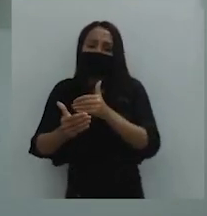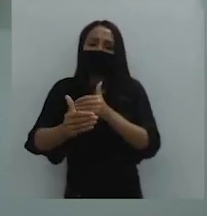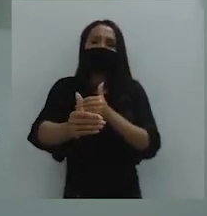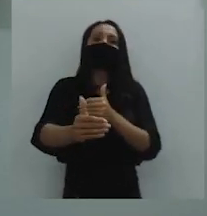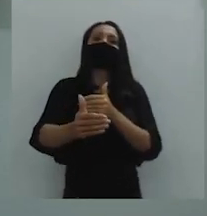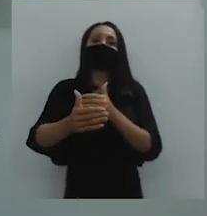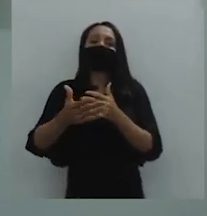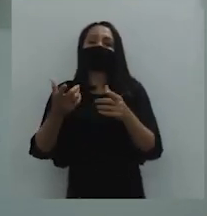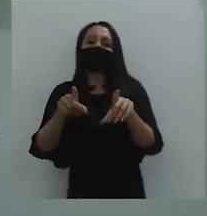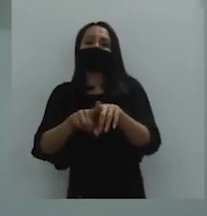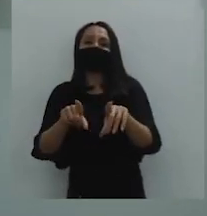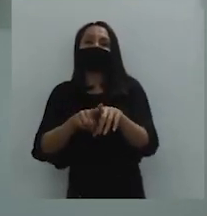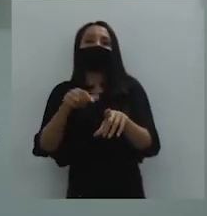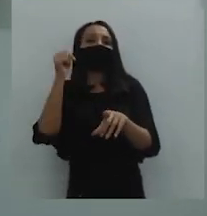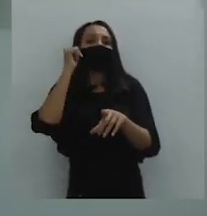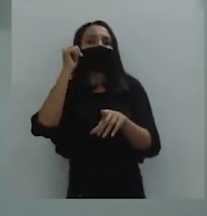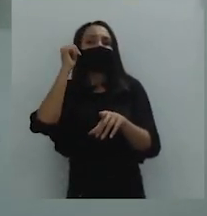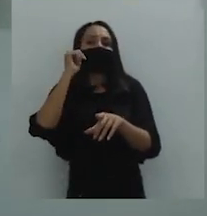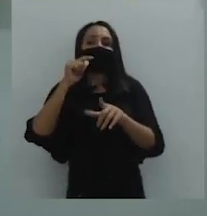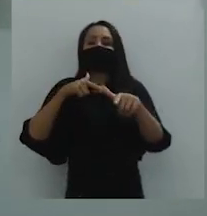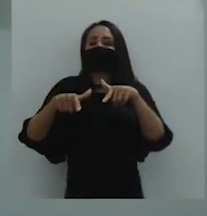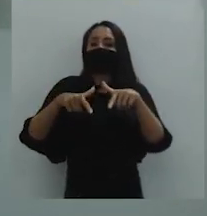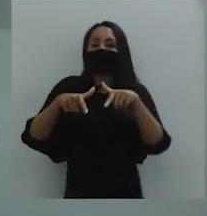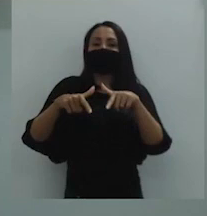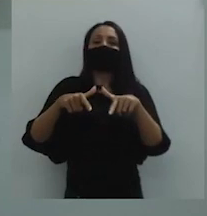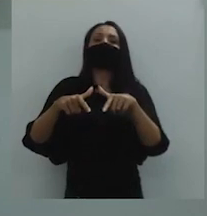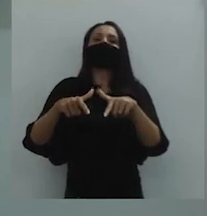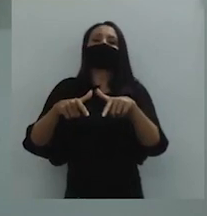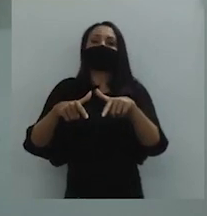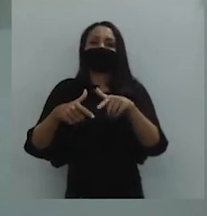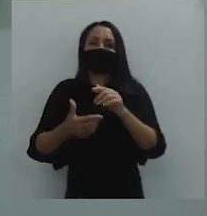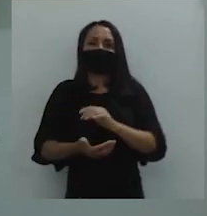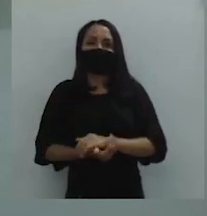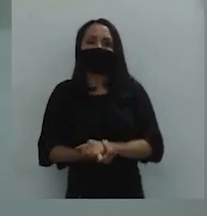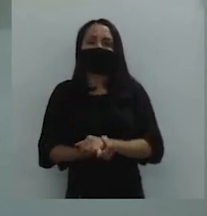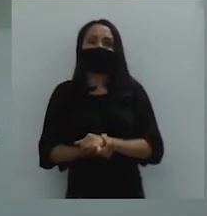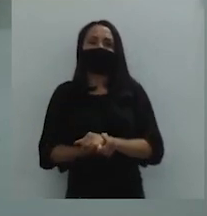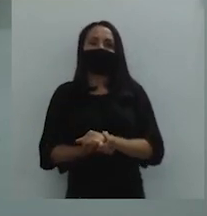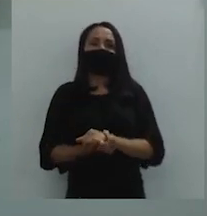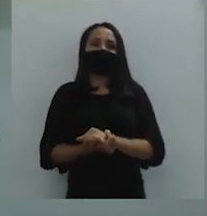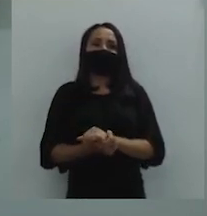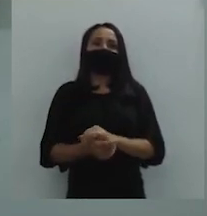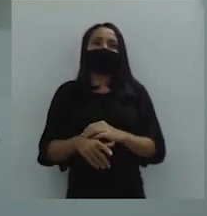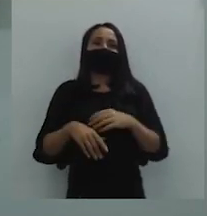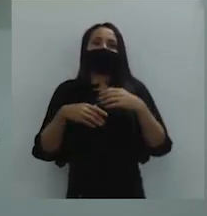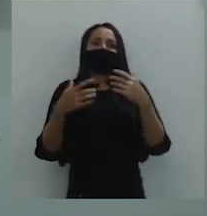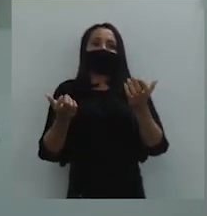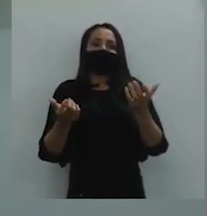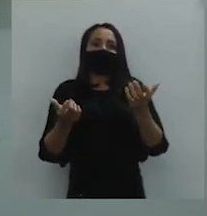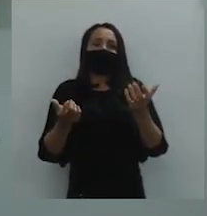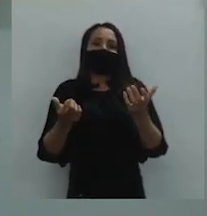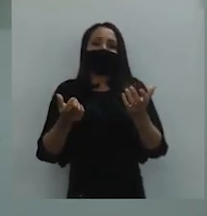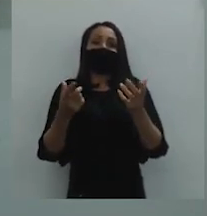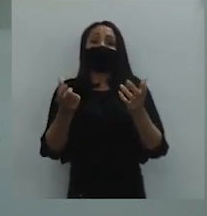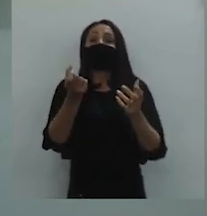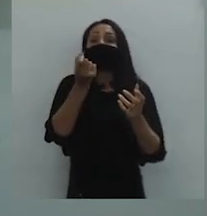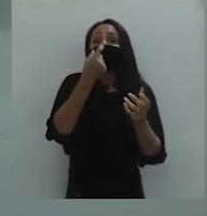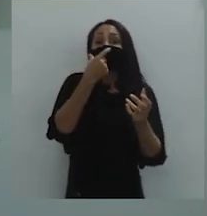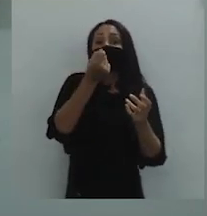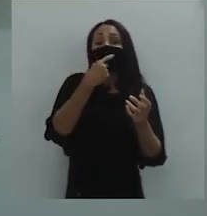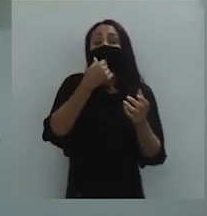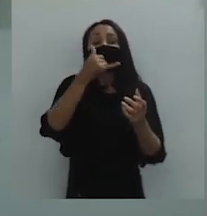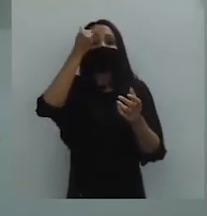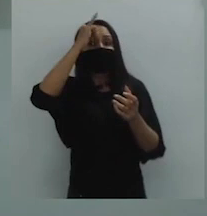trabalho, certo? Aquela dupla jornada. E para finalizar, os métodos contraceptivos, né?